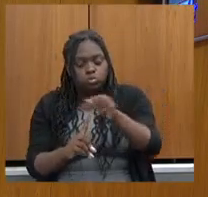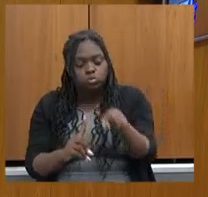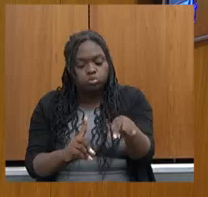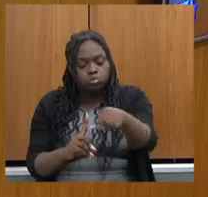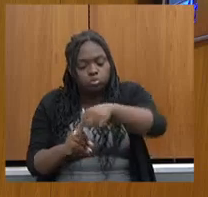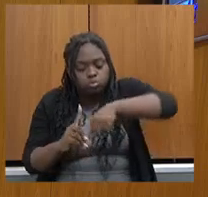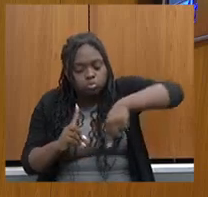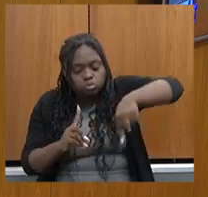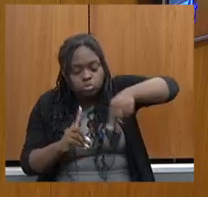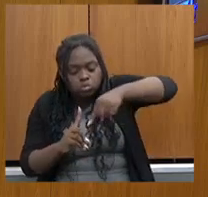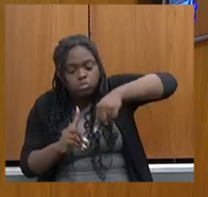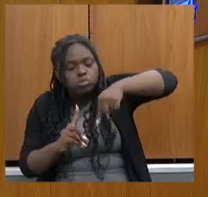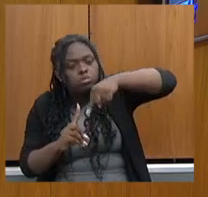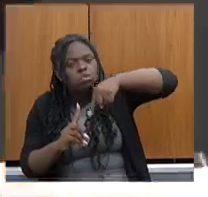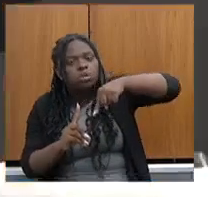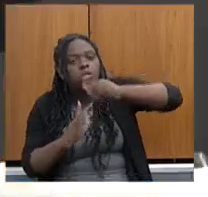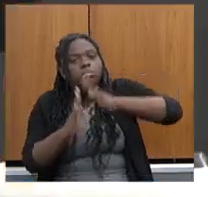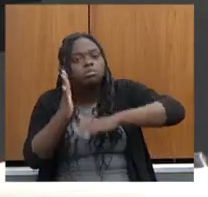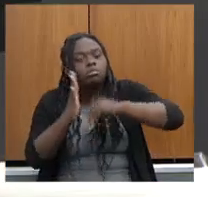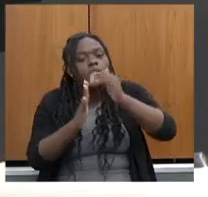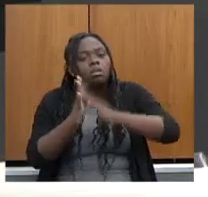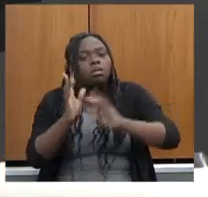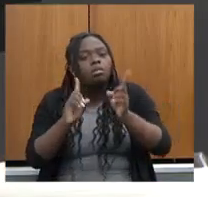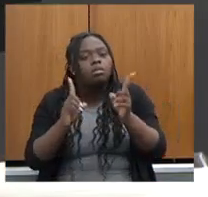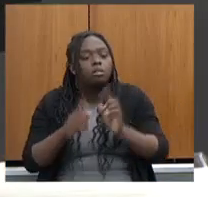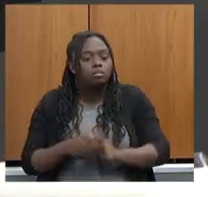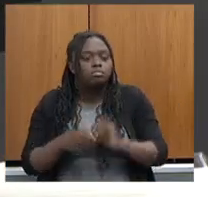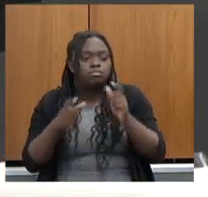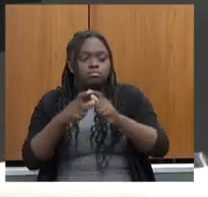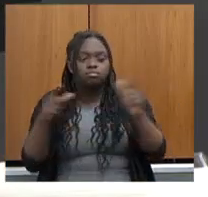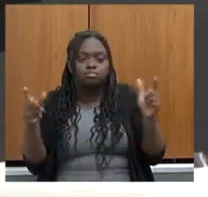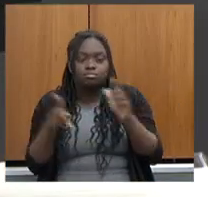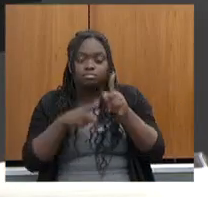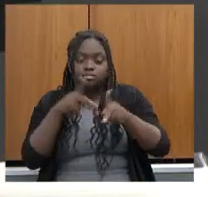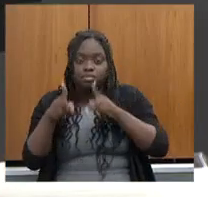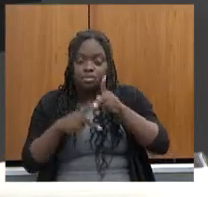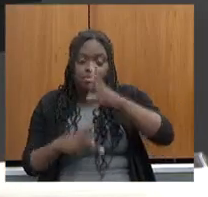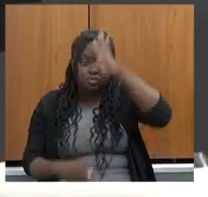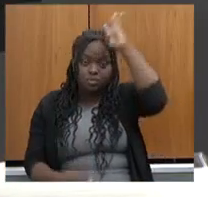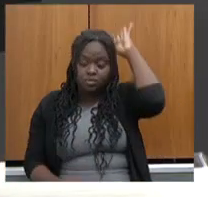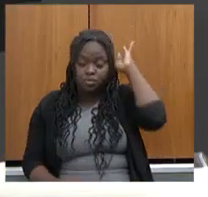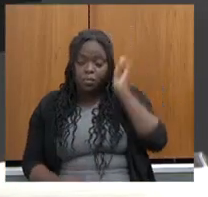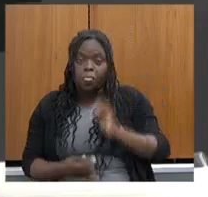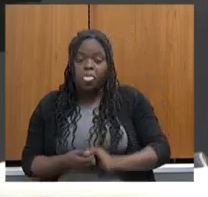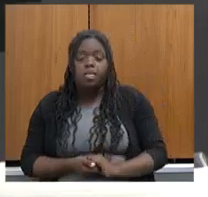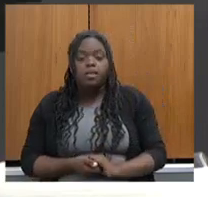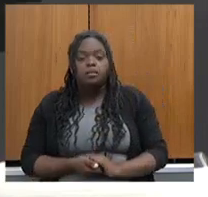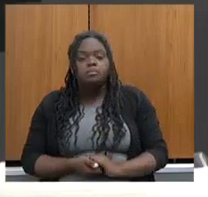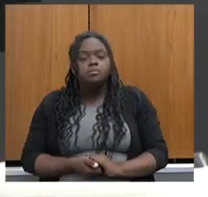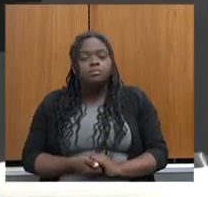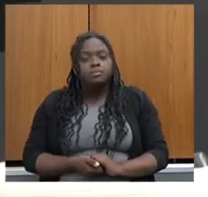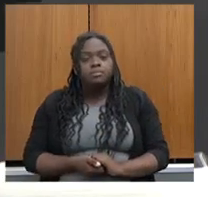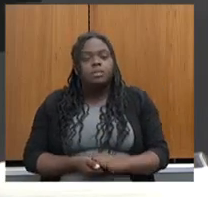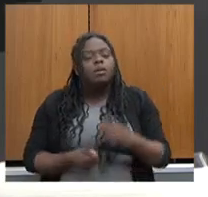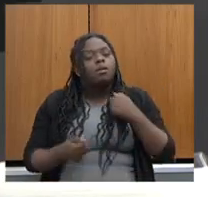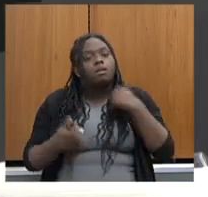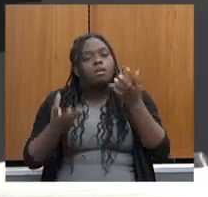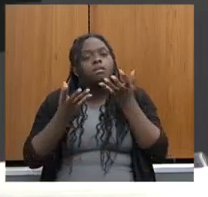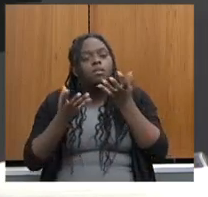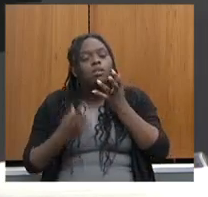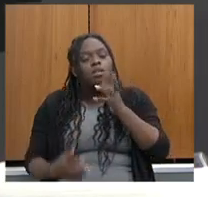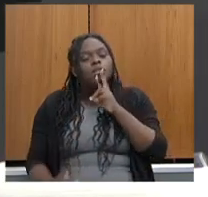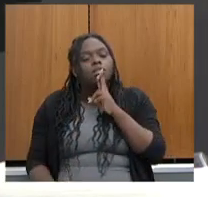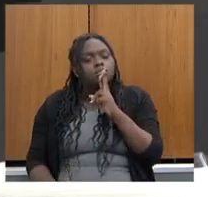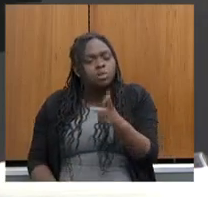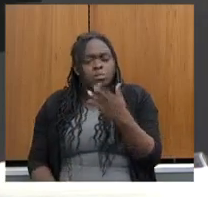helicóptero que na maioria das vezes é dos Bombeiros eu queria depois responder-se